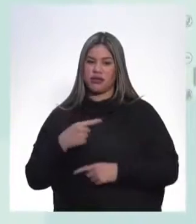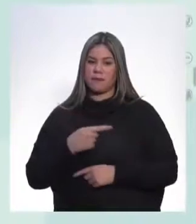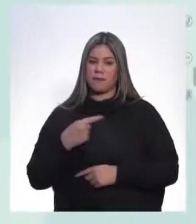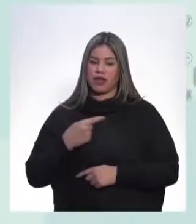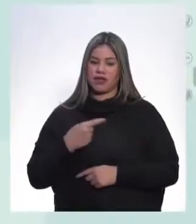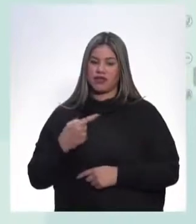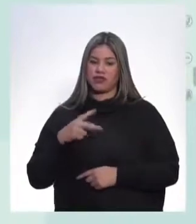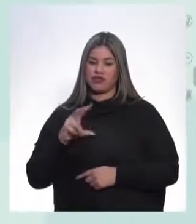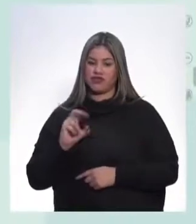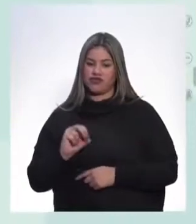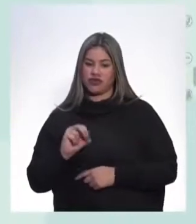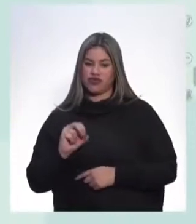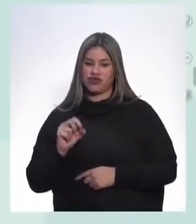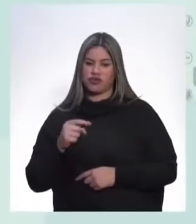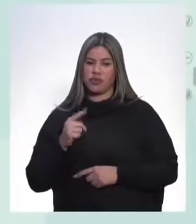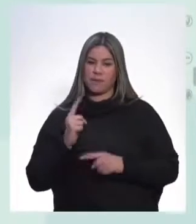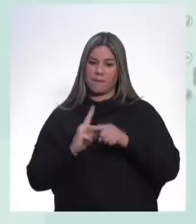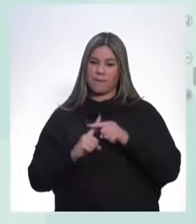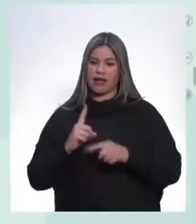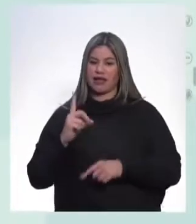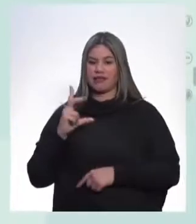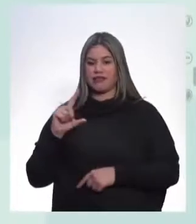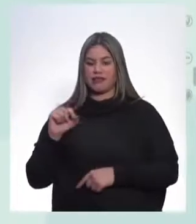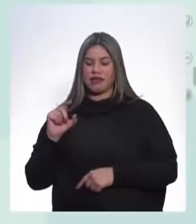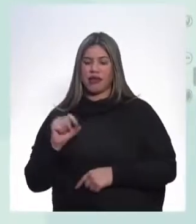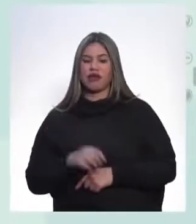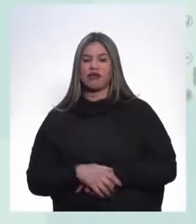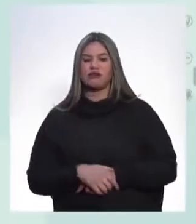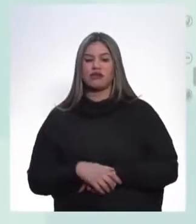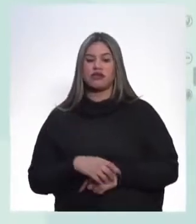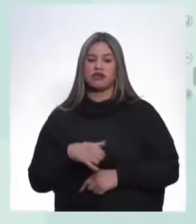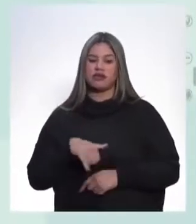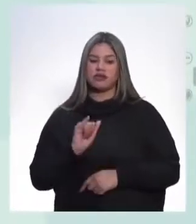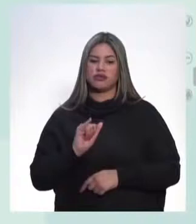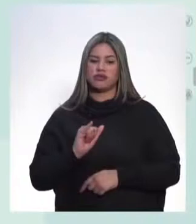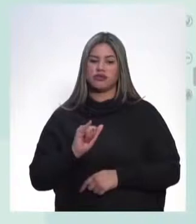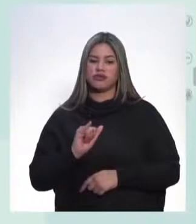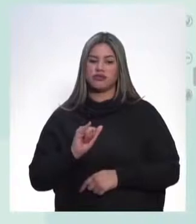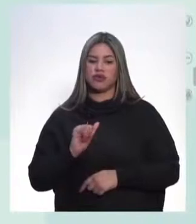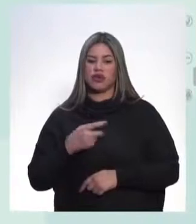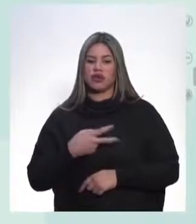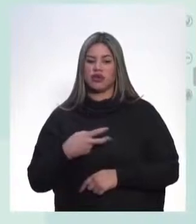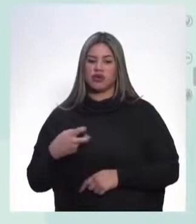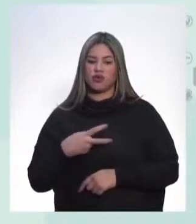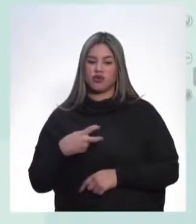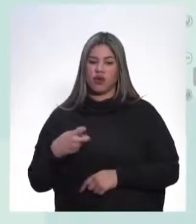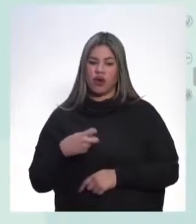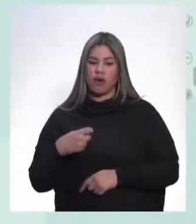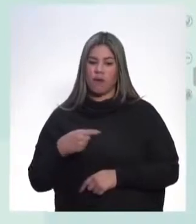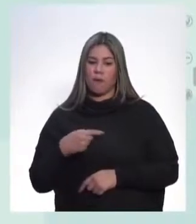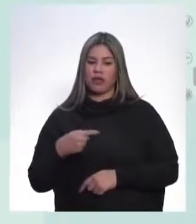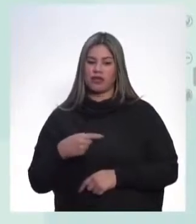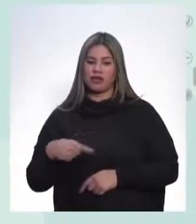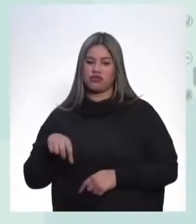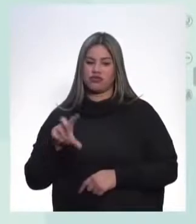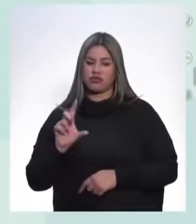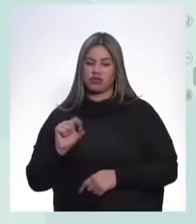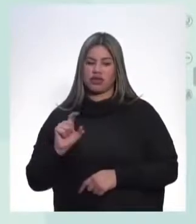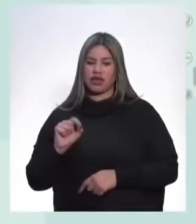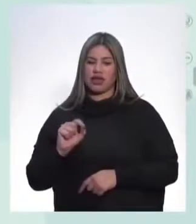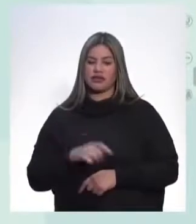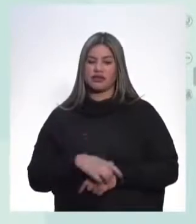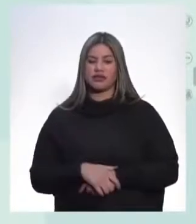20 mais 10. Ou seja, menos y igual a menos